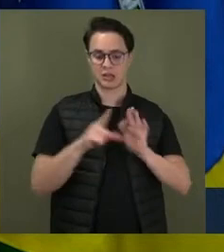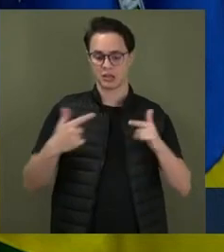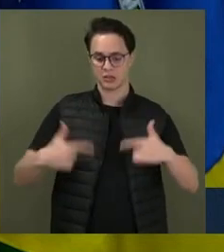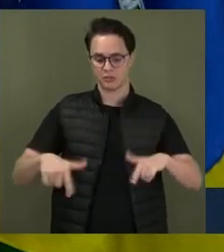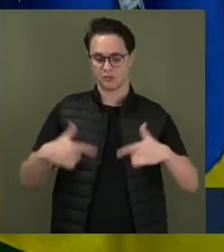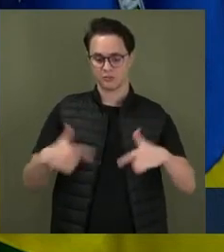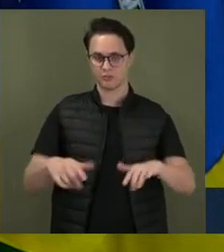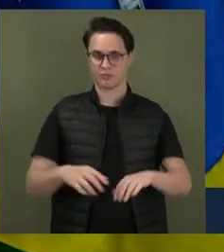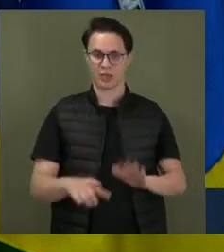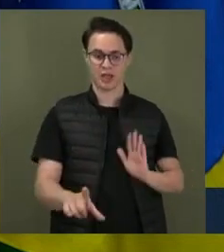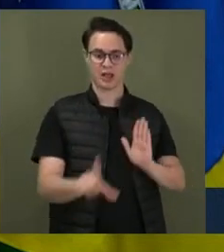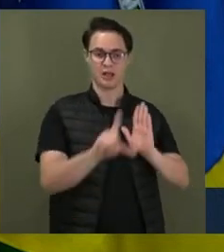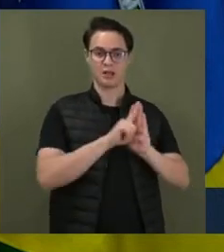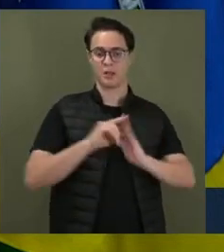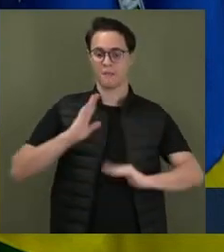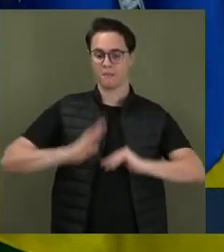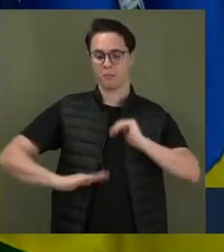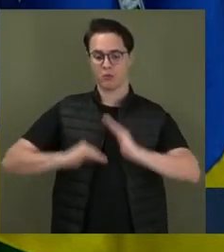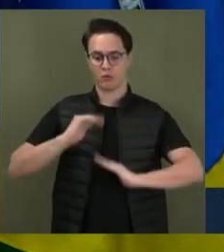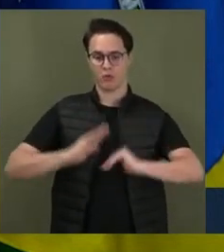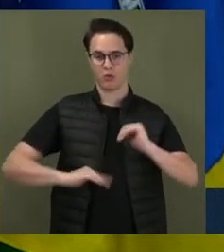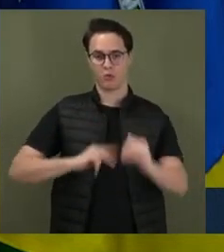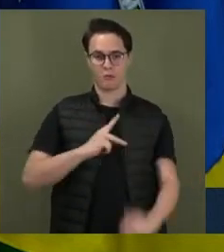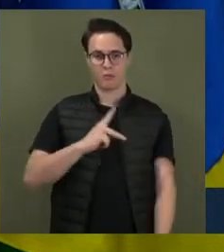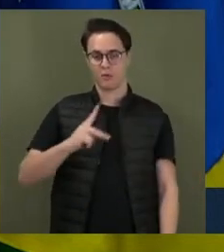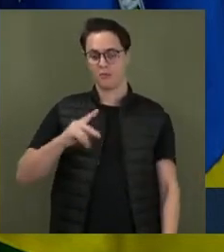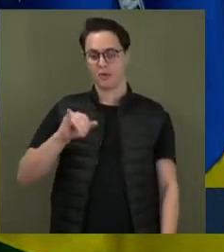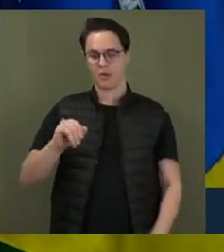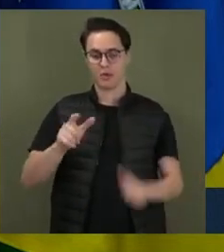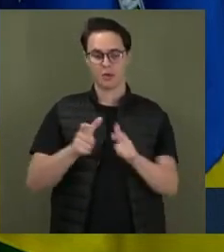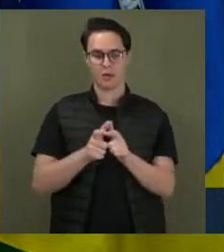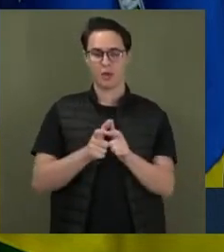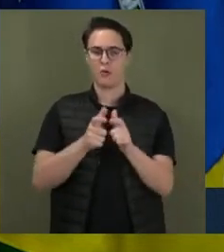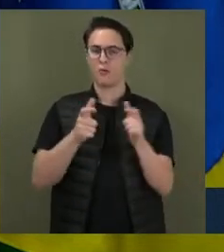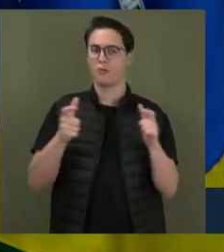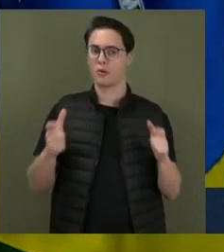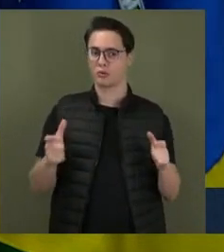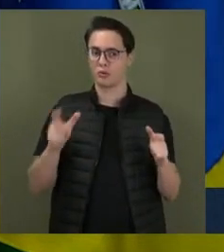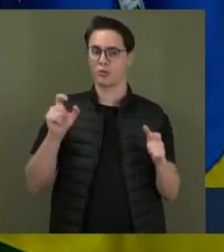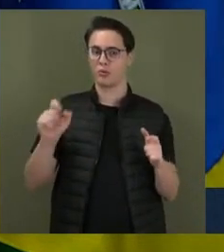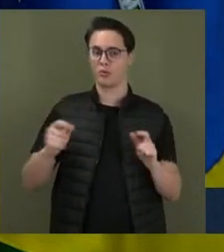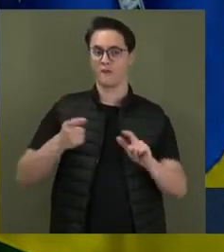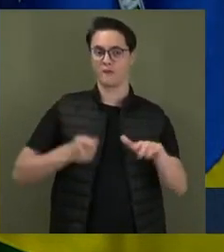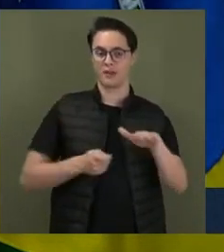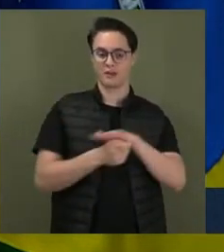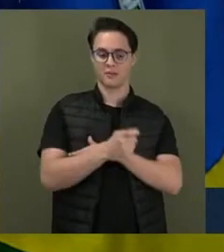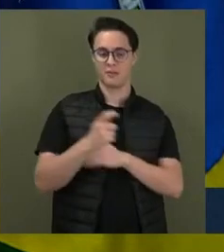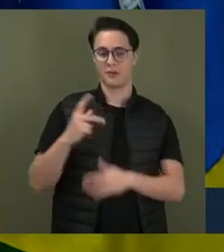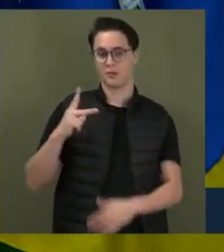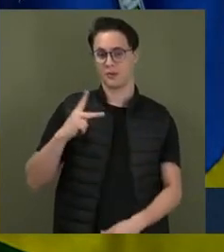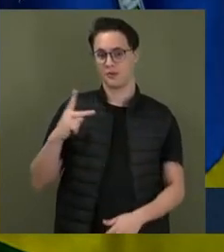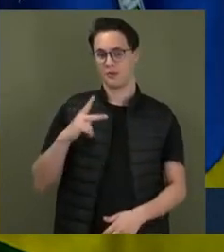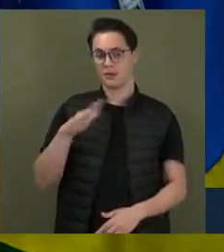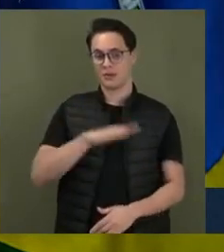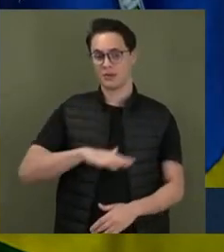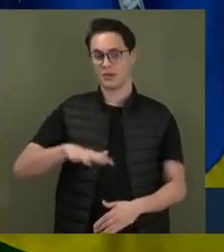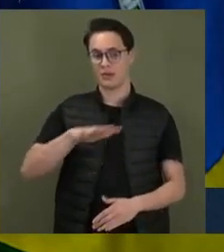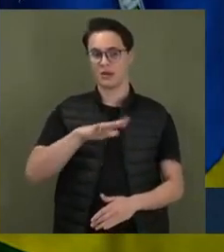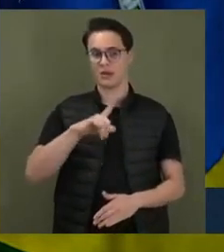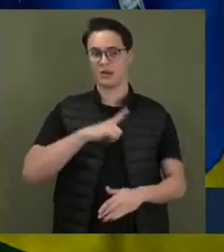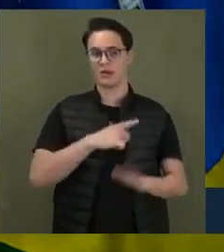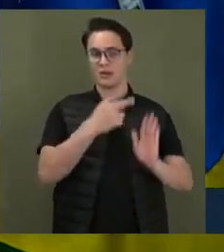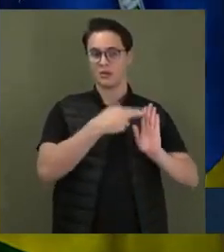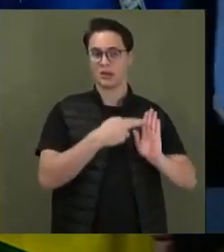empresas públicas e um vigoroso programa de PPI, que aumentou substancialmente os investimentos privados em função da regulação eficiente e da